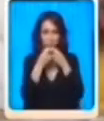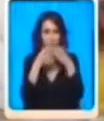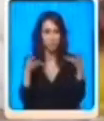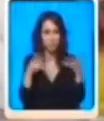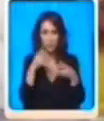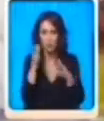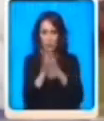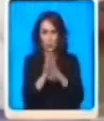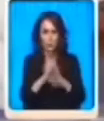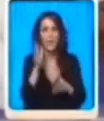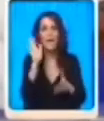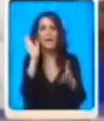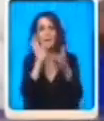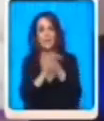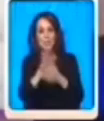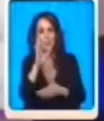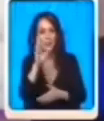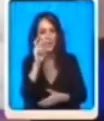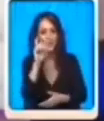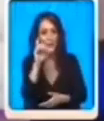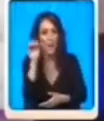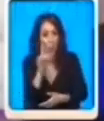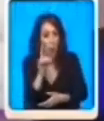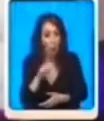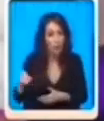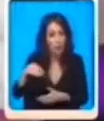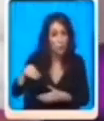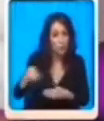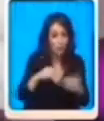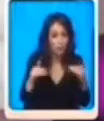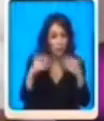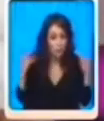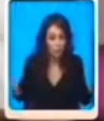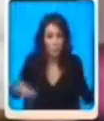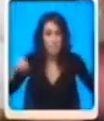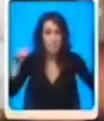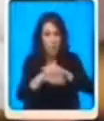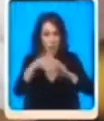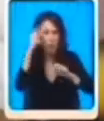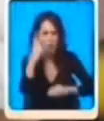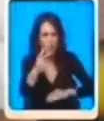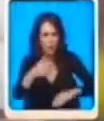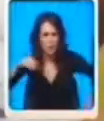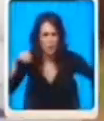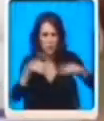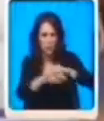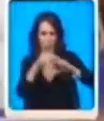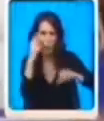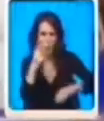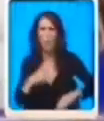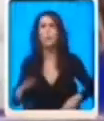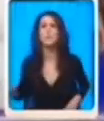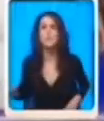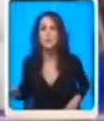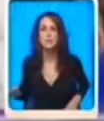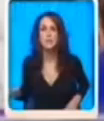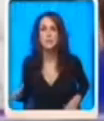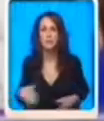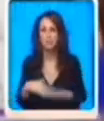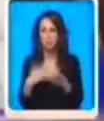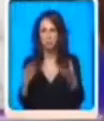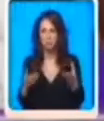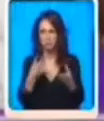casou? Com o Jaló. Olha, é jogador de futebol. Que marcou 2 golos. Marcou 2 golos. Onde? Onde? Eu não sei nada de